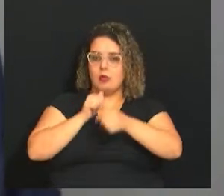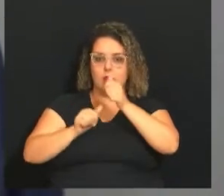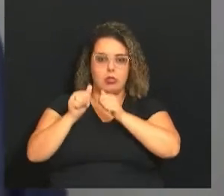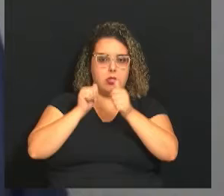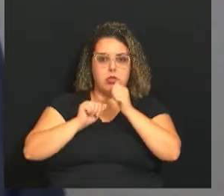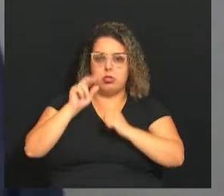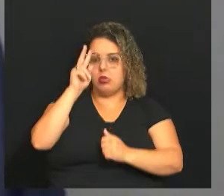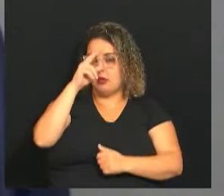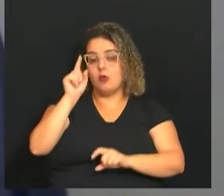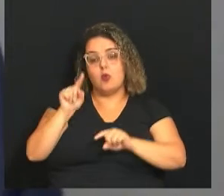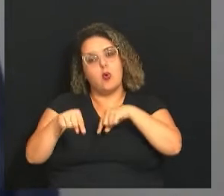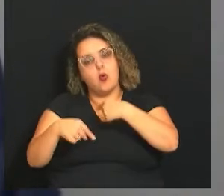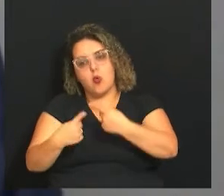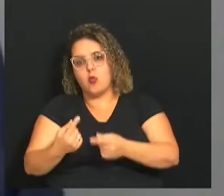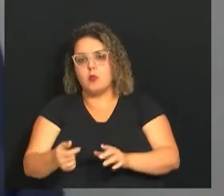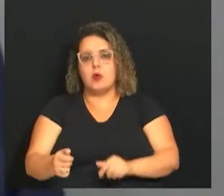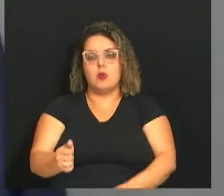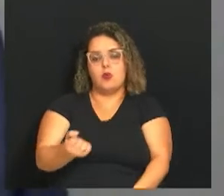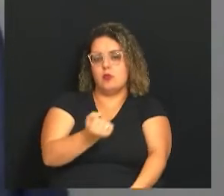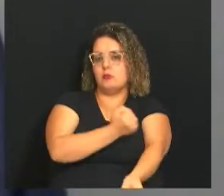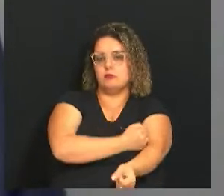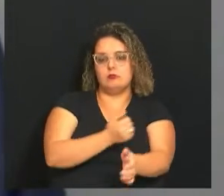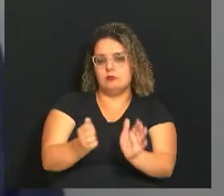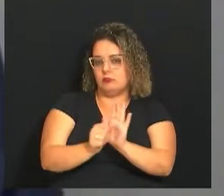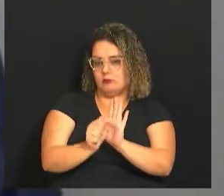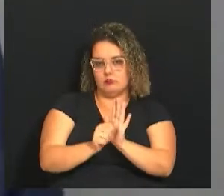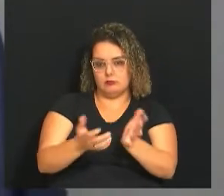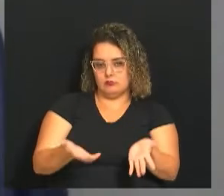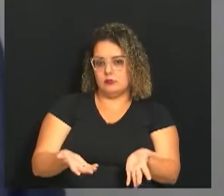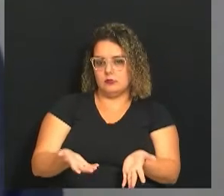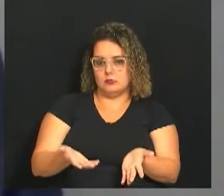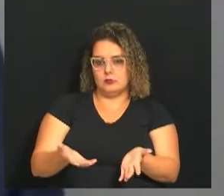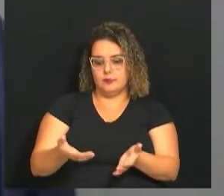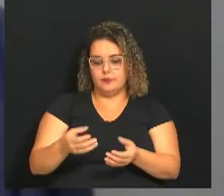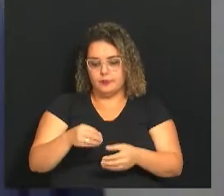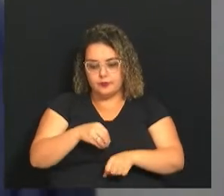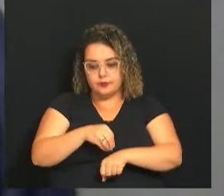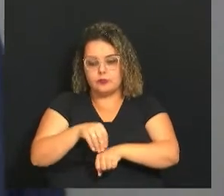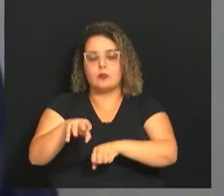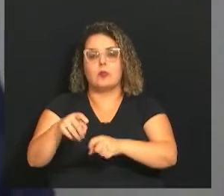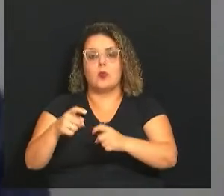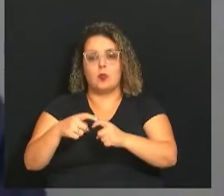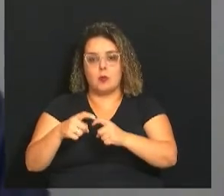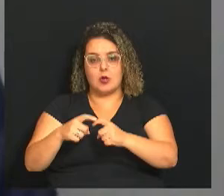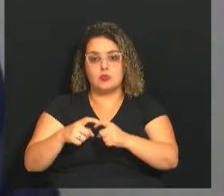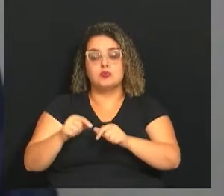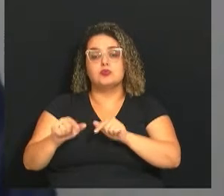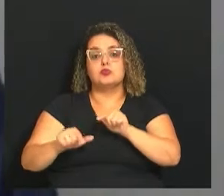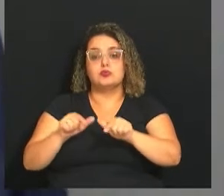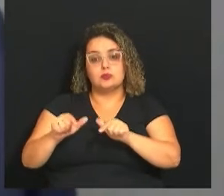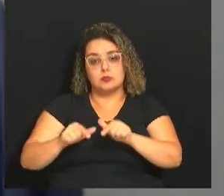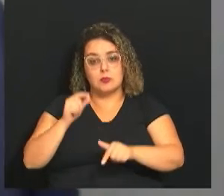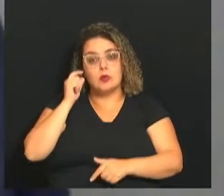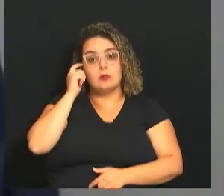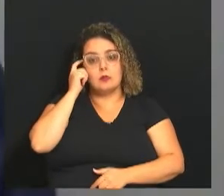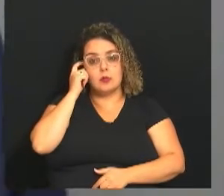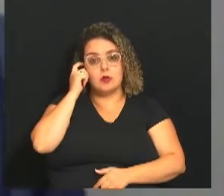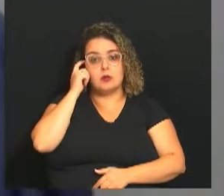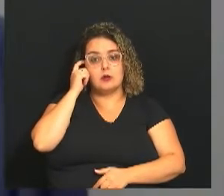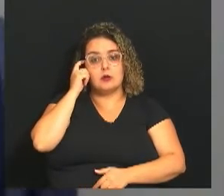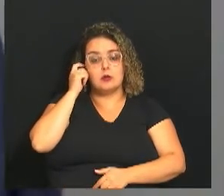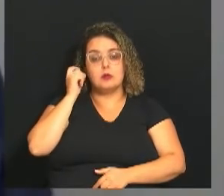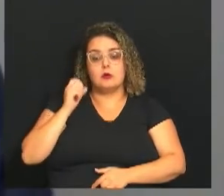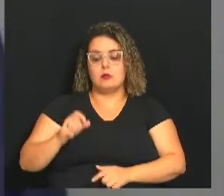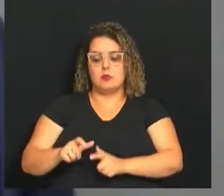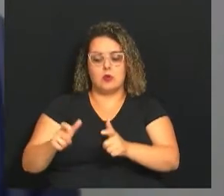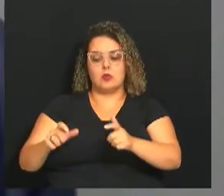droga. Encaminhar esse funcionário para o médico do trabalho. Praticamente todas as empresas têm os médicos que fazem